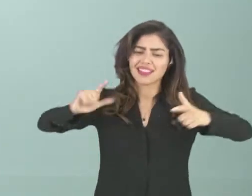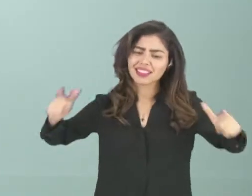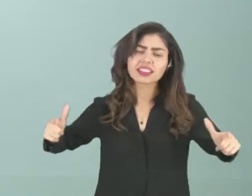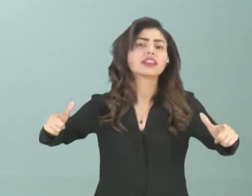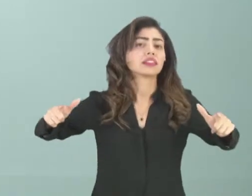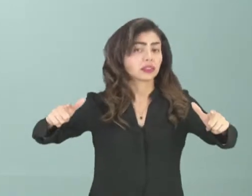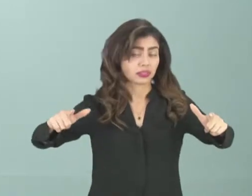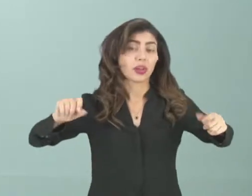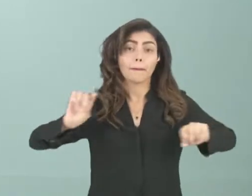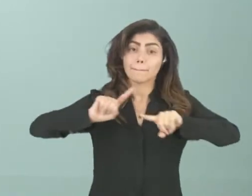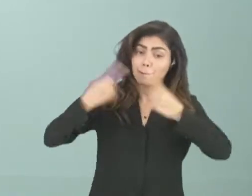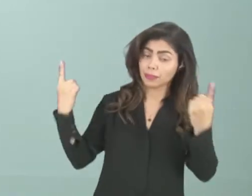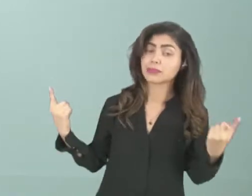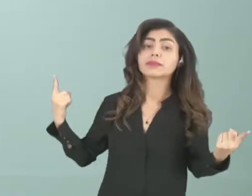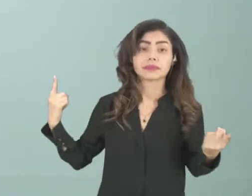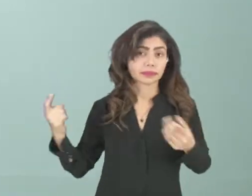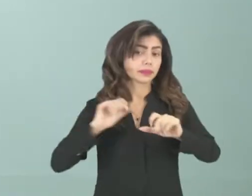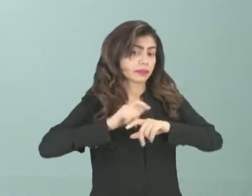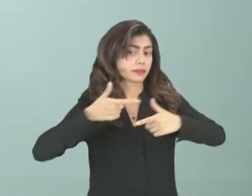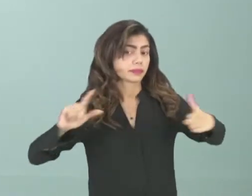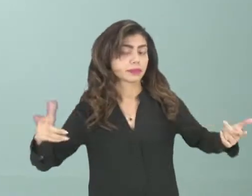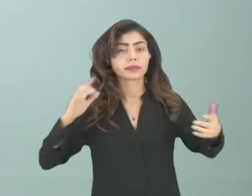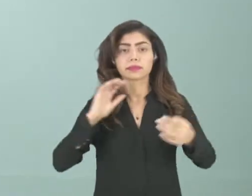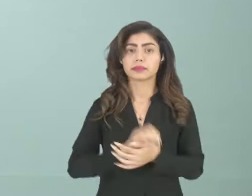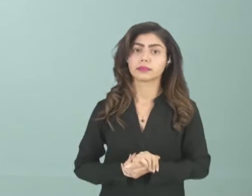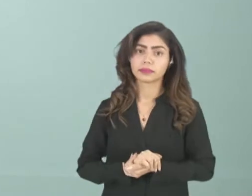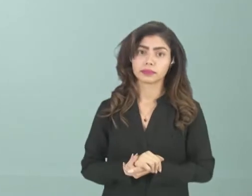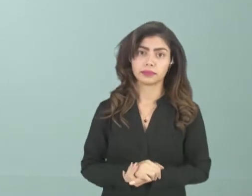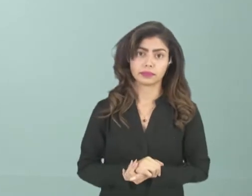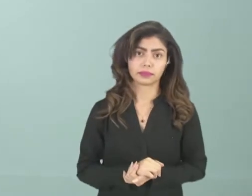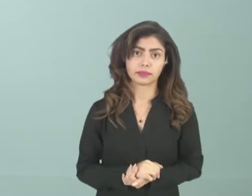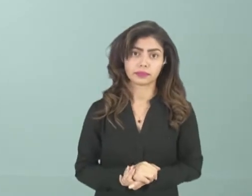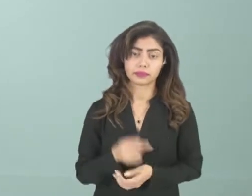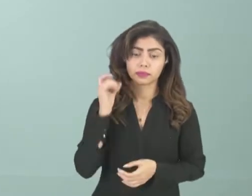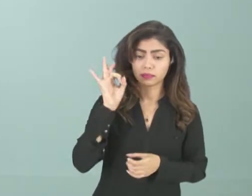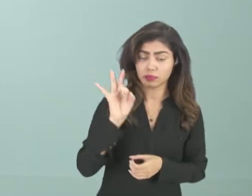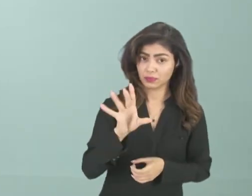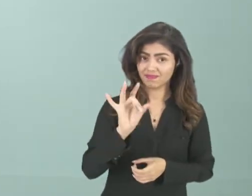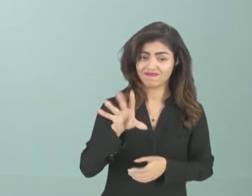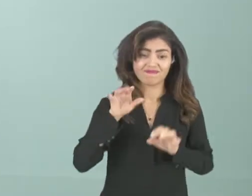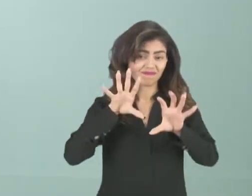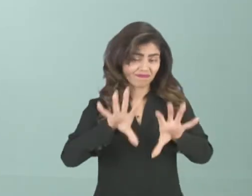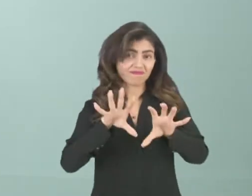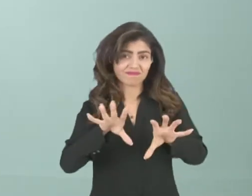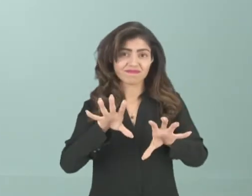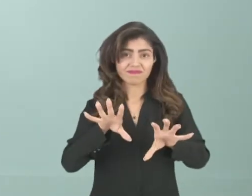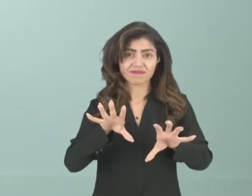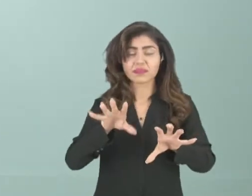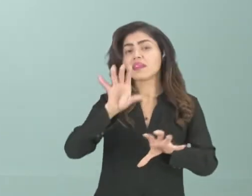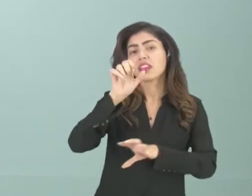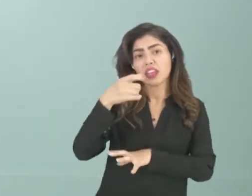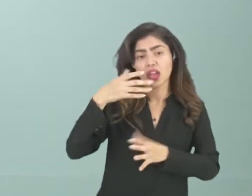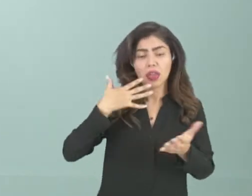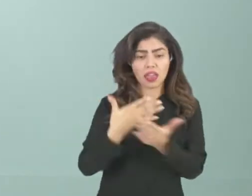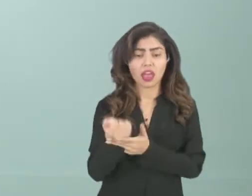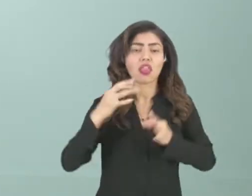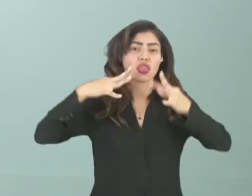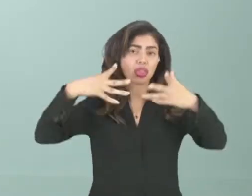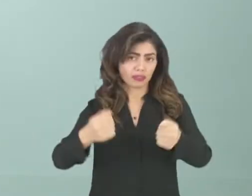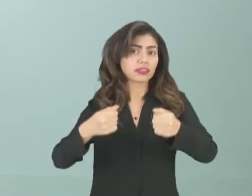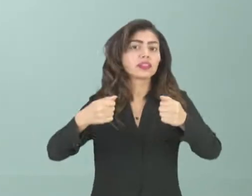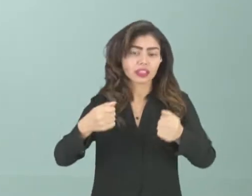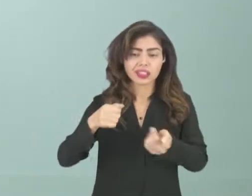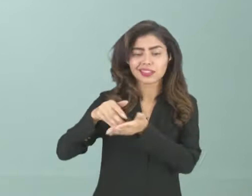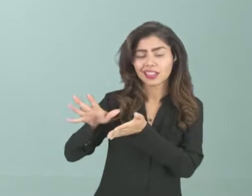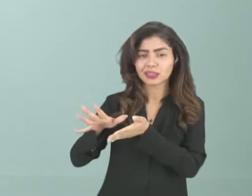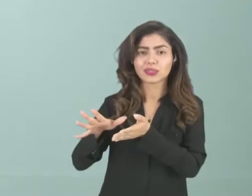crescendo. Porém, esse crescimento ele não foi suficiente para empregar todos aqueles que estavam saindo